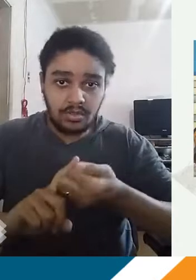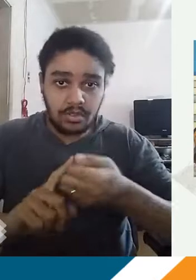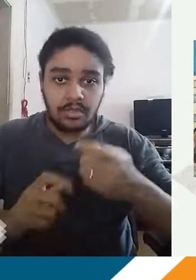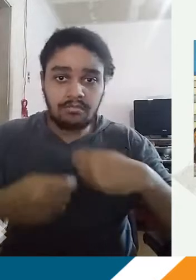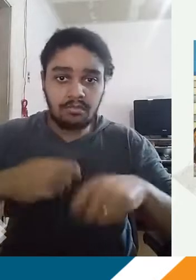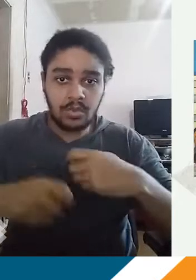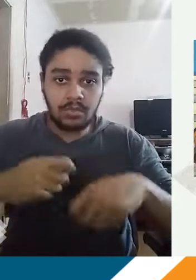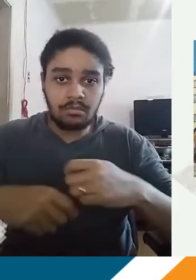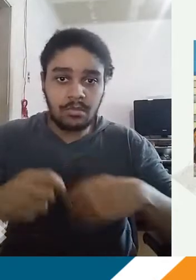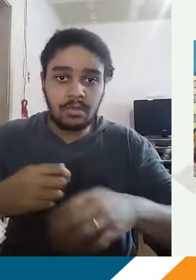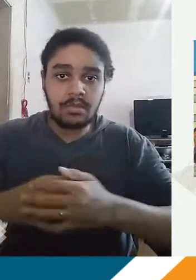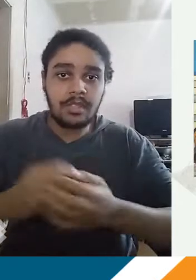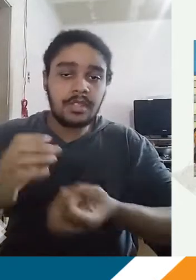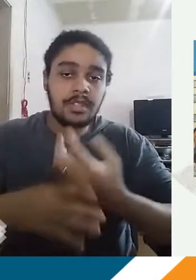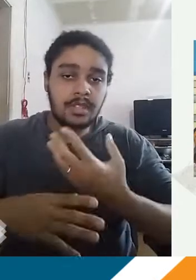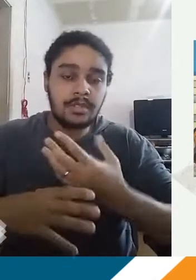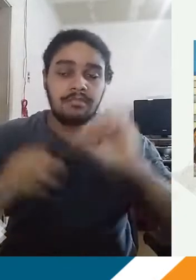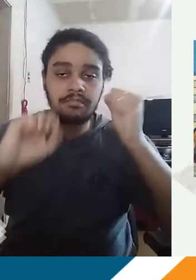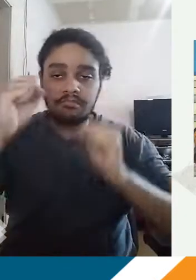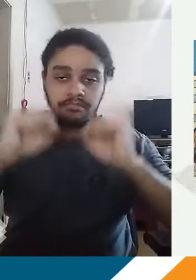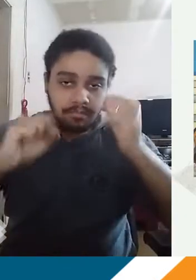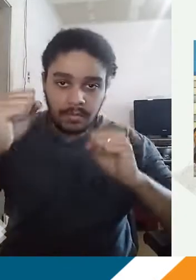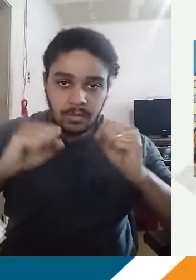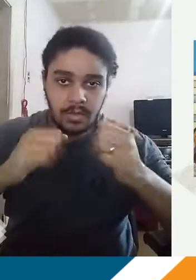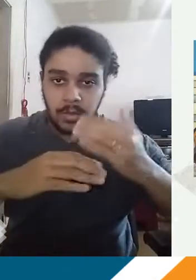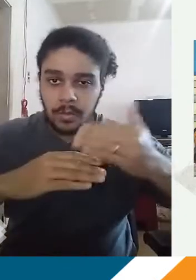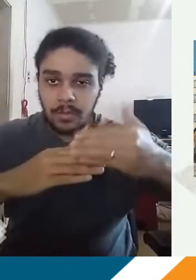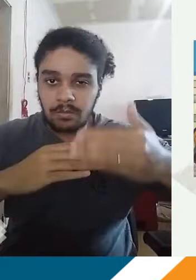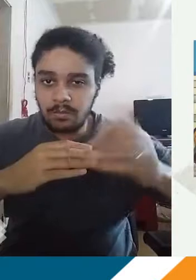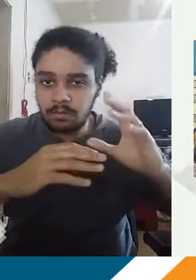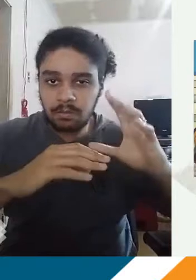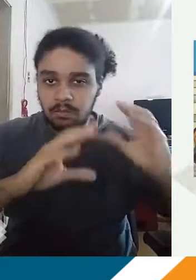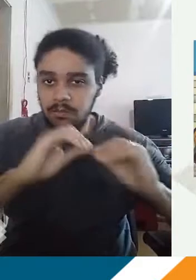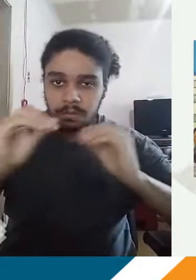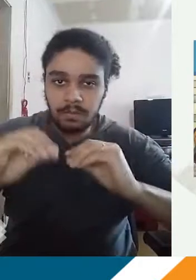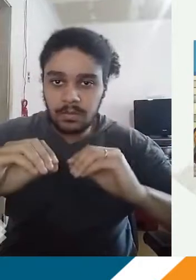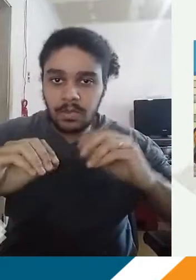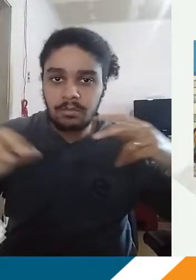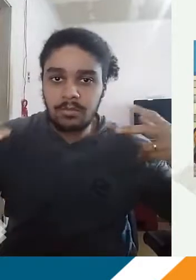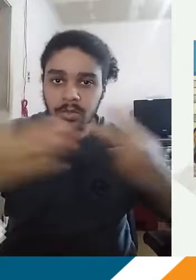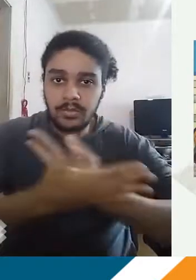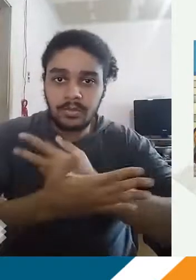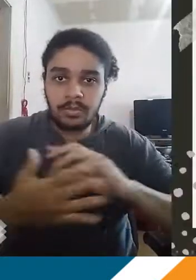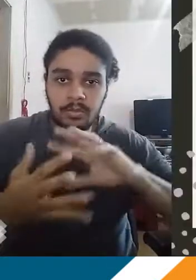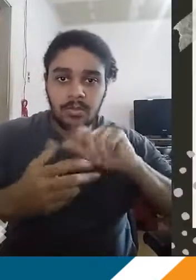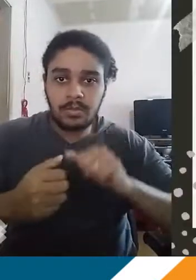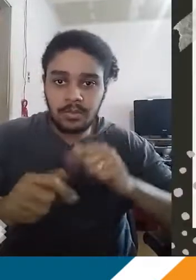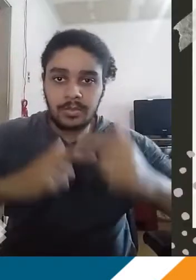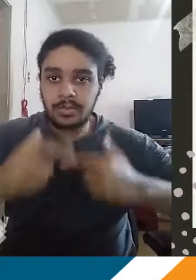sociais e econômicas, o advento do processo de industrialização, o processo de migração e as consequências do mundo do